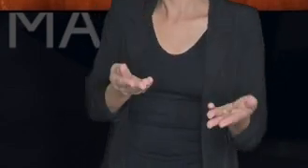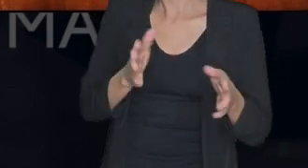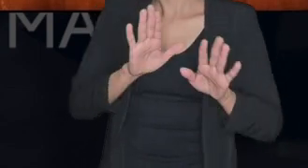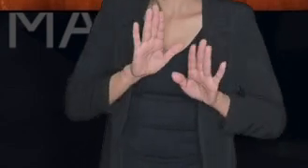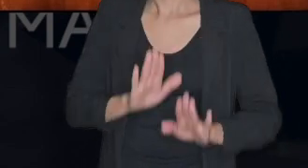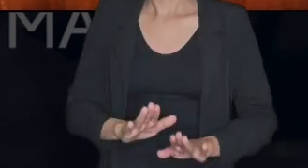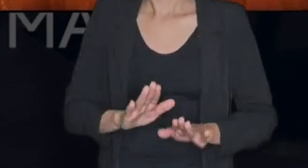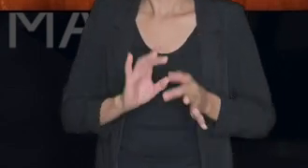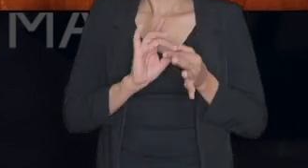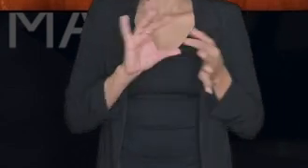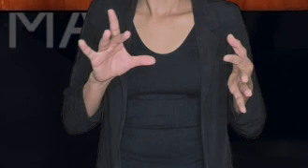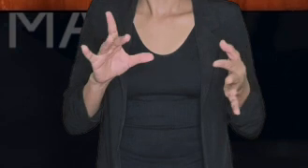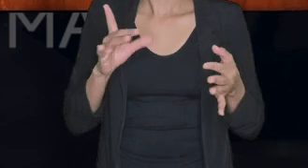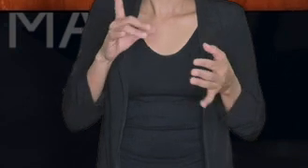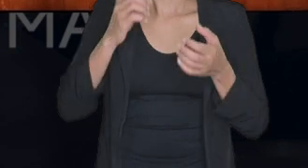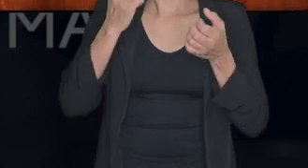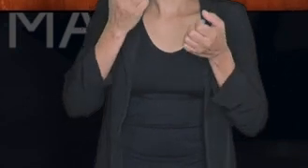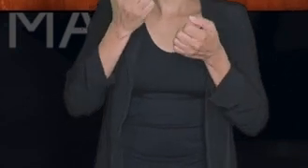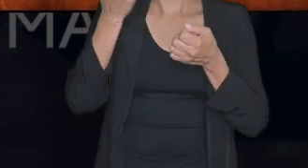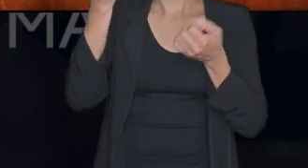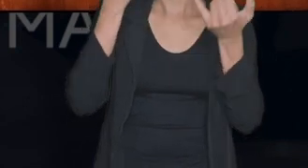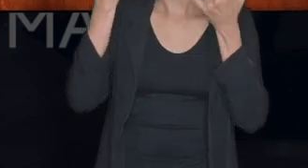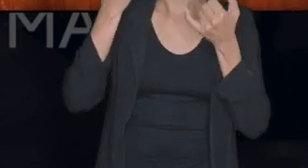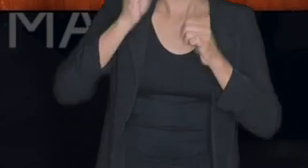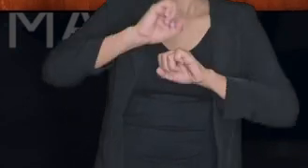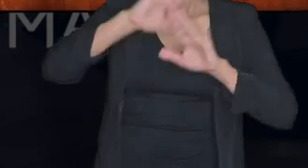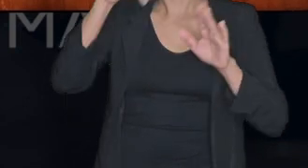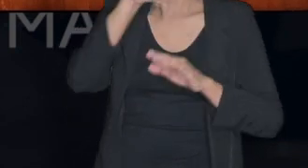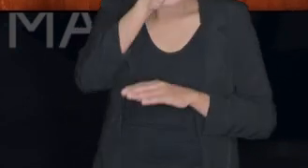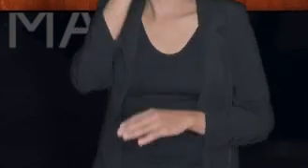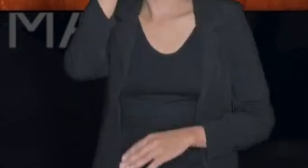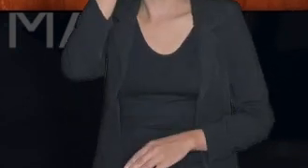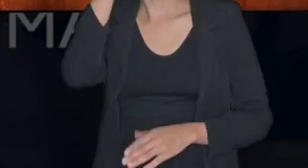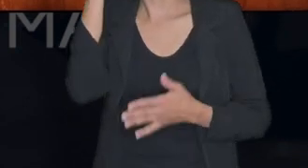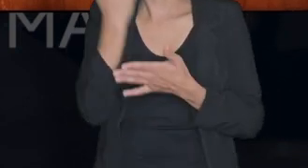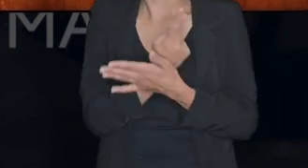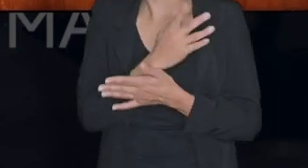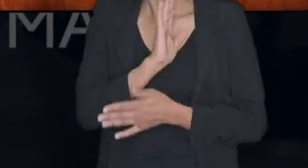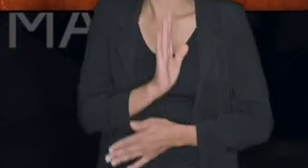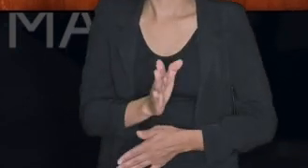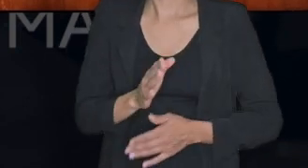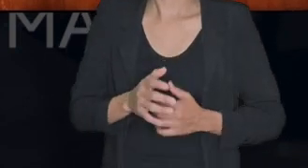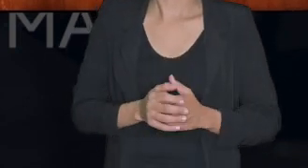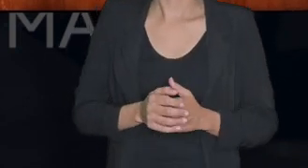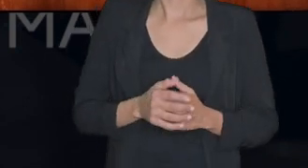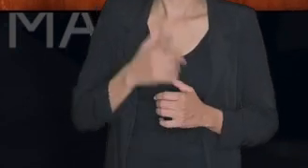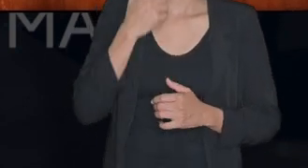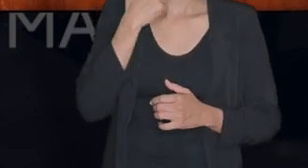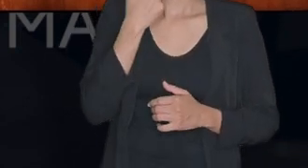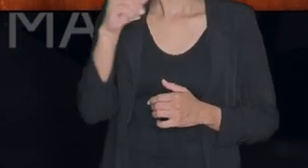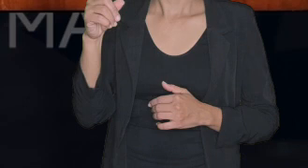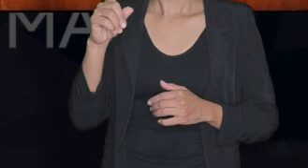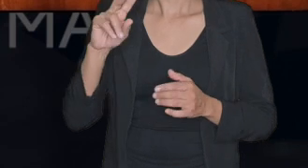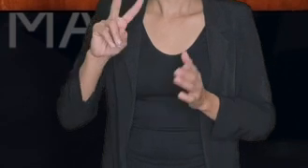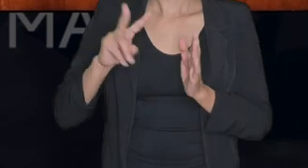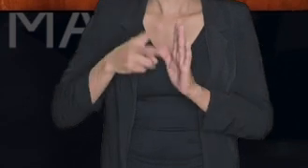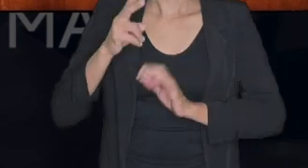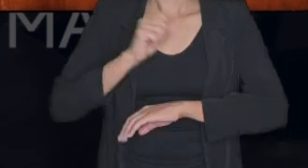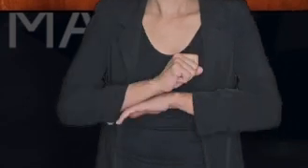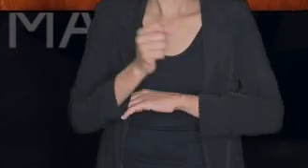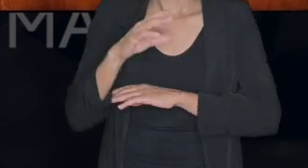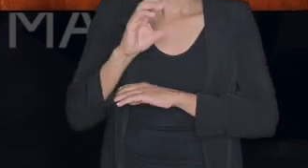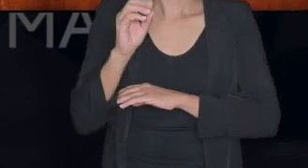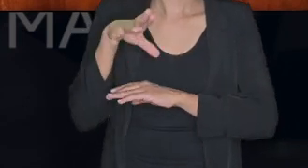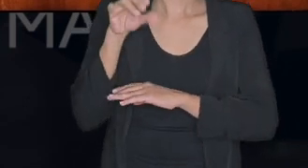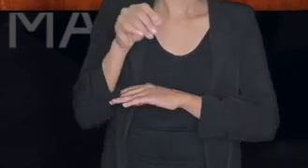pessoas estão sabendo da bronca. Repare, quando um condômino aliena a sua fração ideal, o que diz o artigo 504